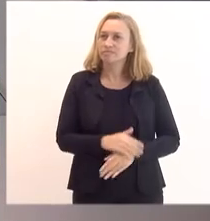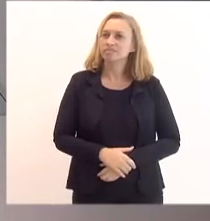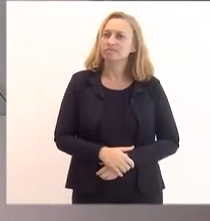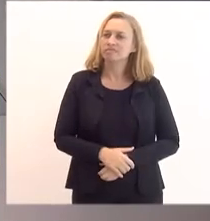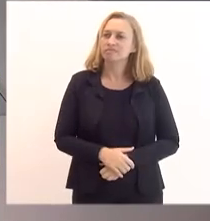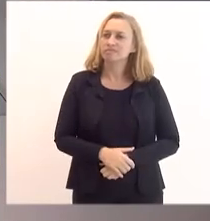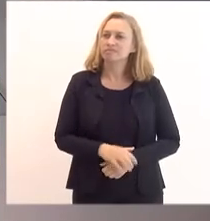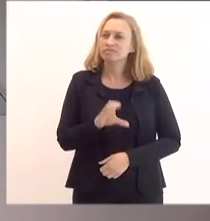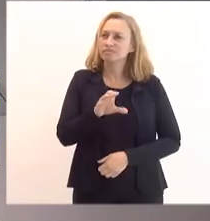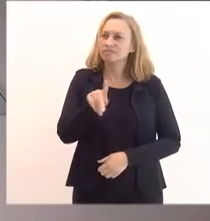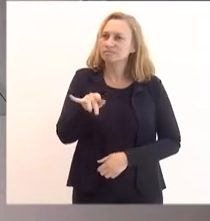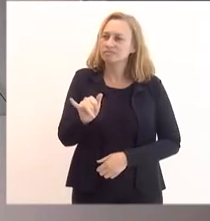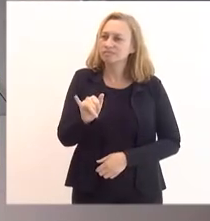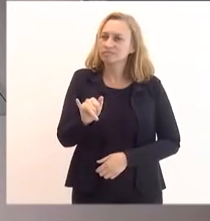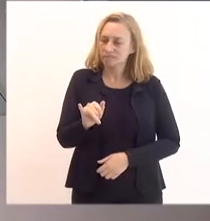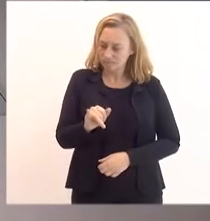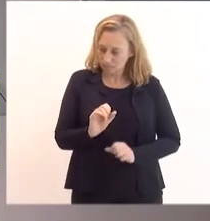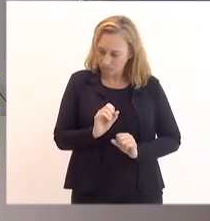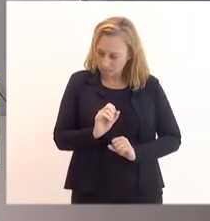CPI. Deixa eu dizer,